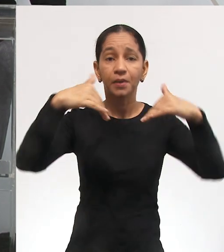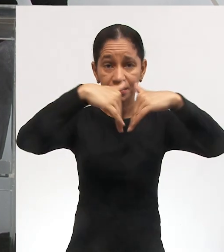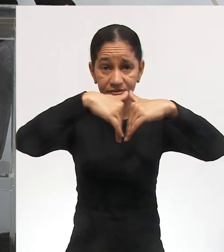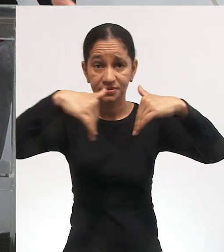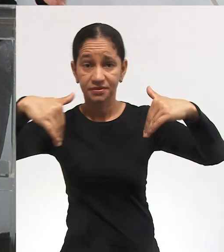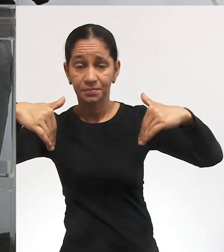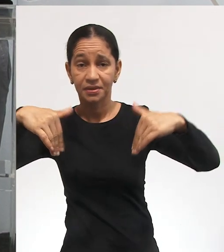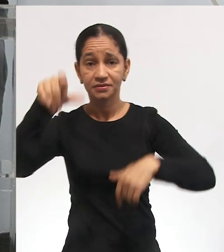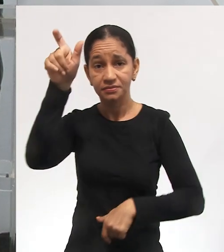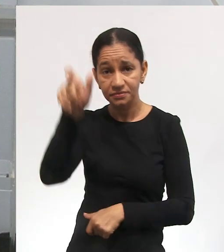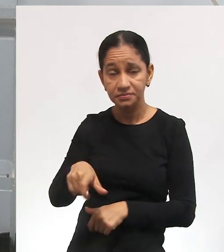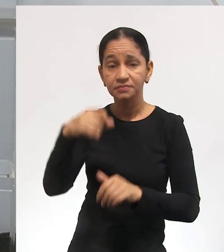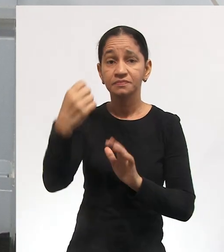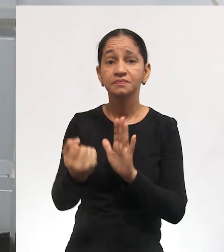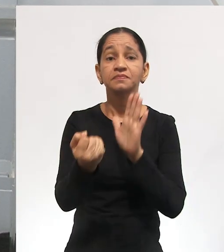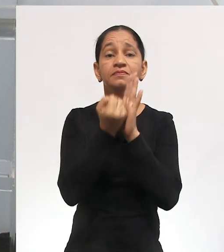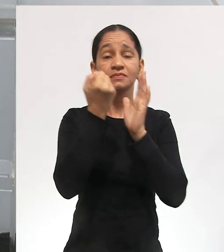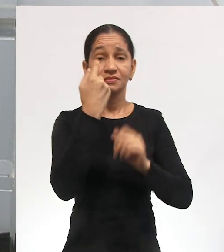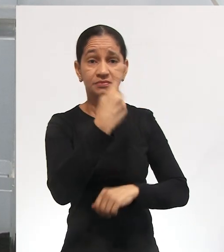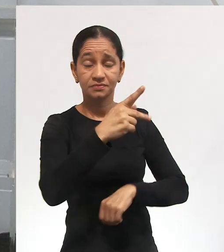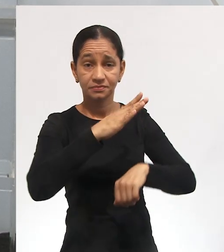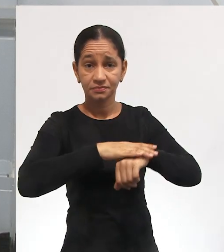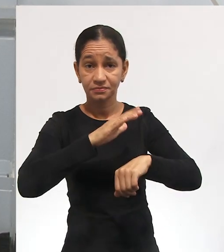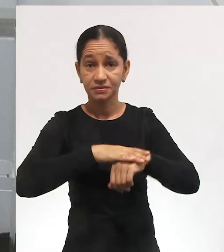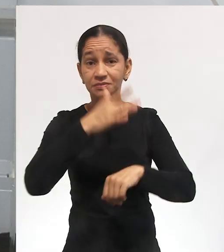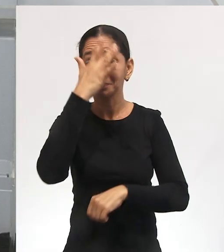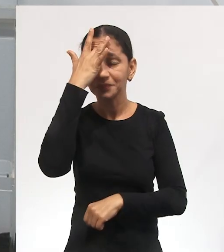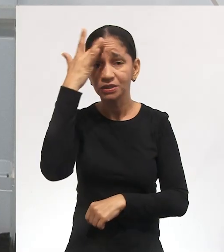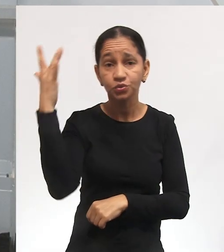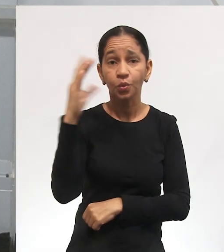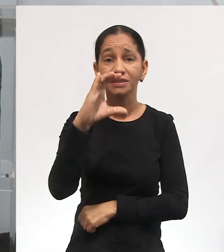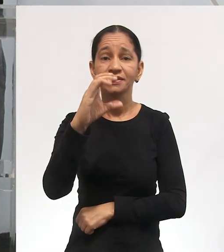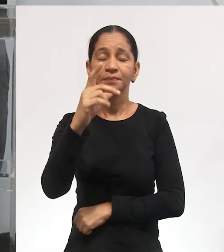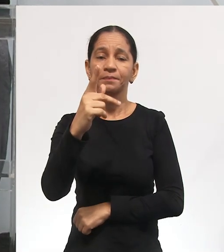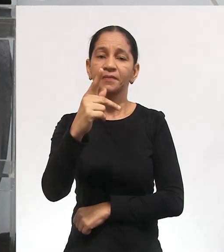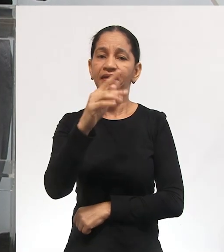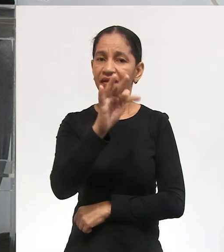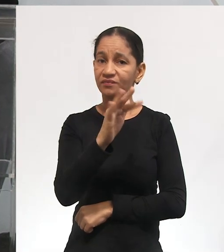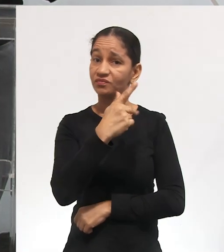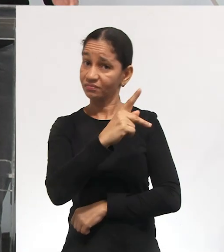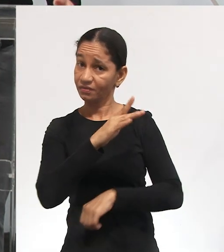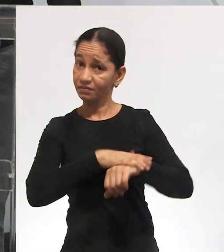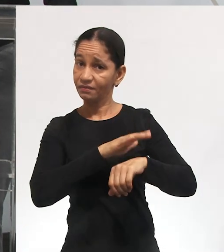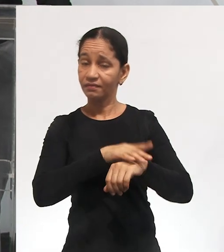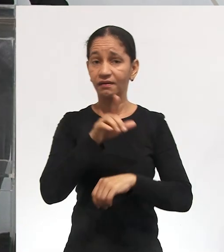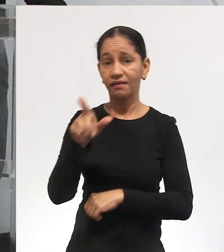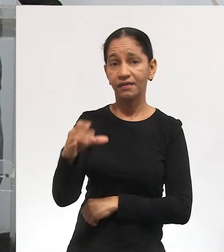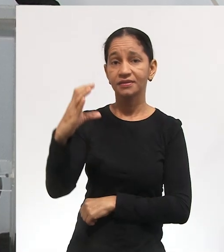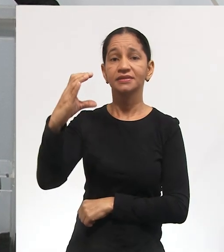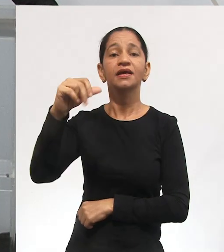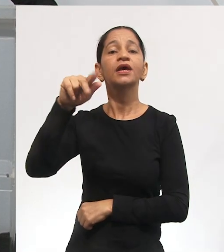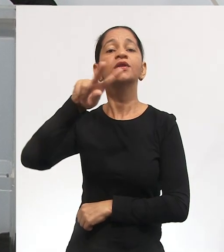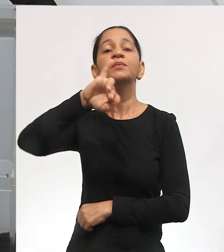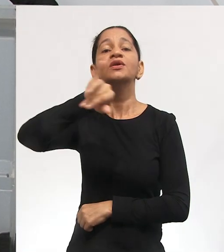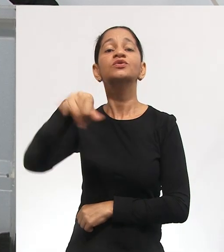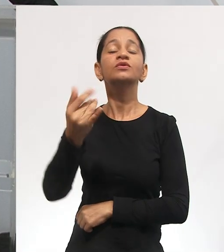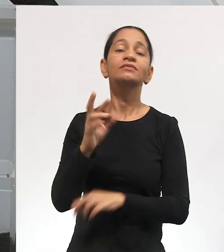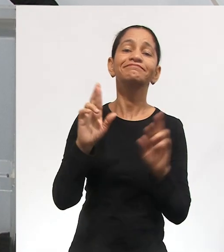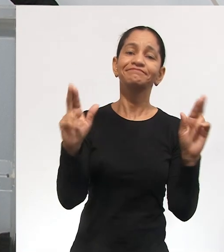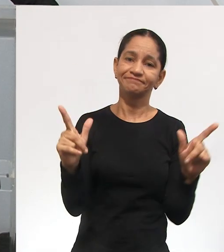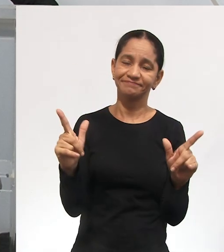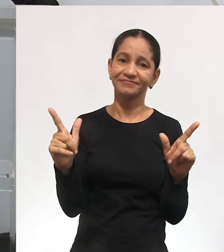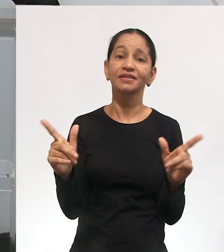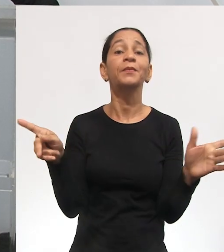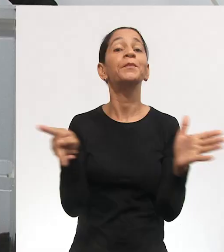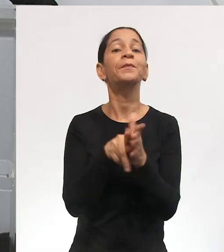que separa o patrimônio da pessoa física, do sócio, e o patrimônio da pessoa jurídica. Porque, na verdade,